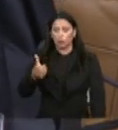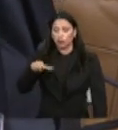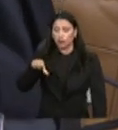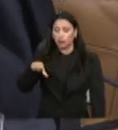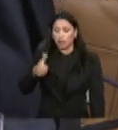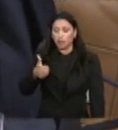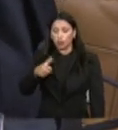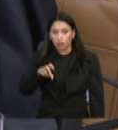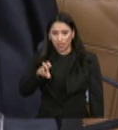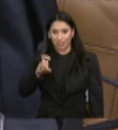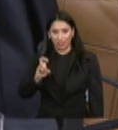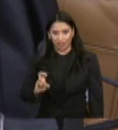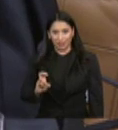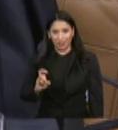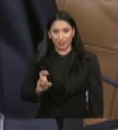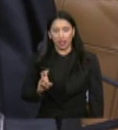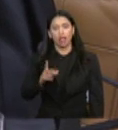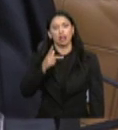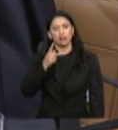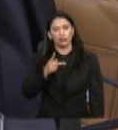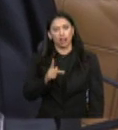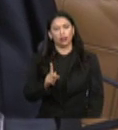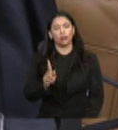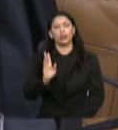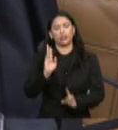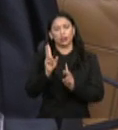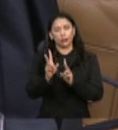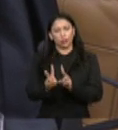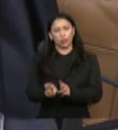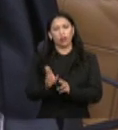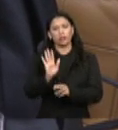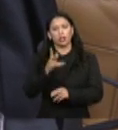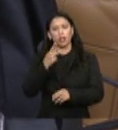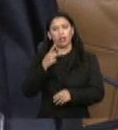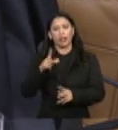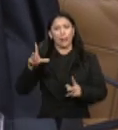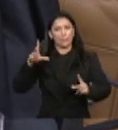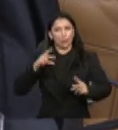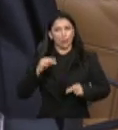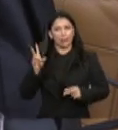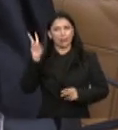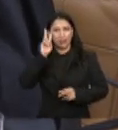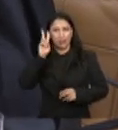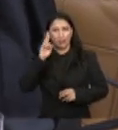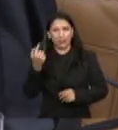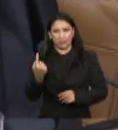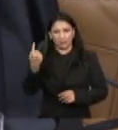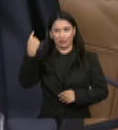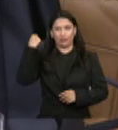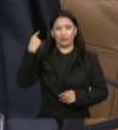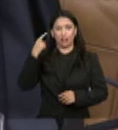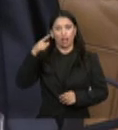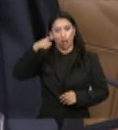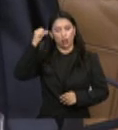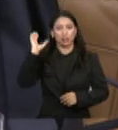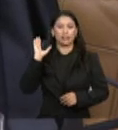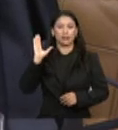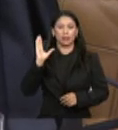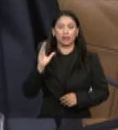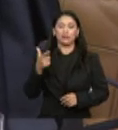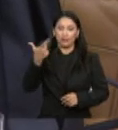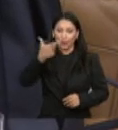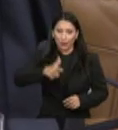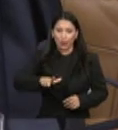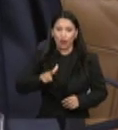citado por vossa excelência Presidente no pronunciamento de posse que pela relevância ímpar peço licença para